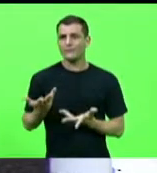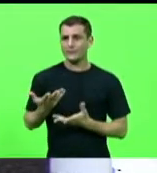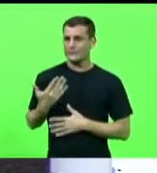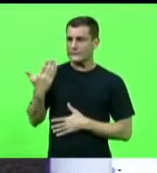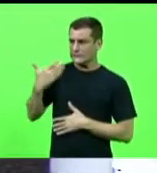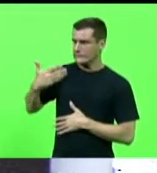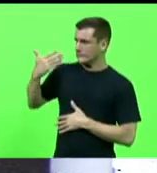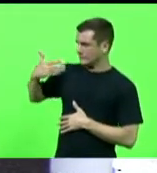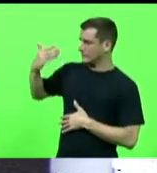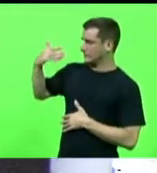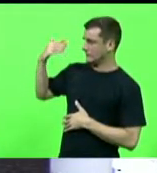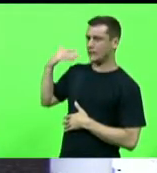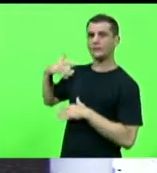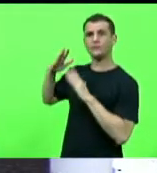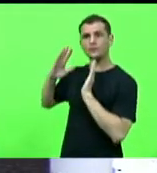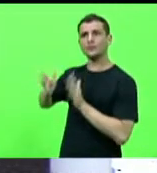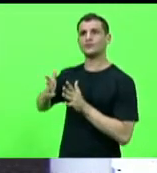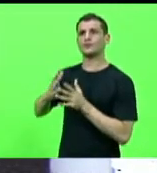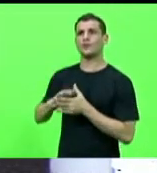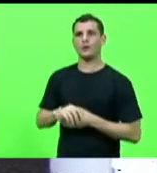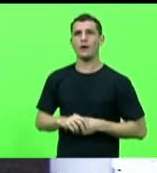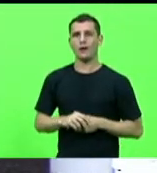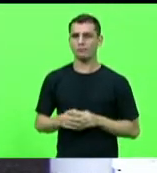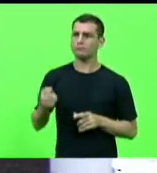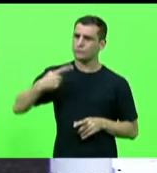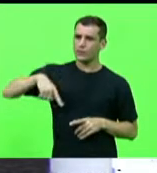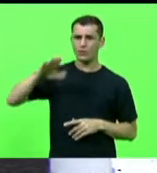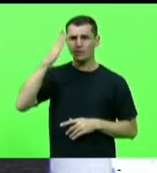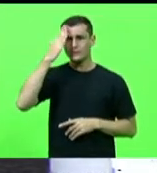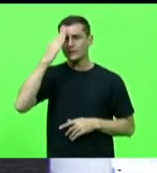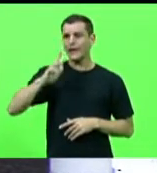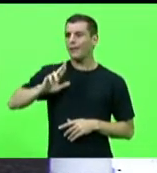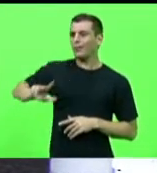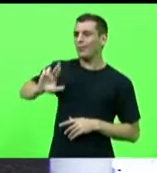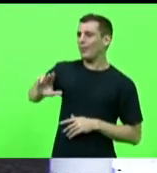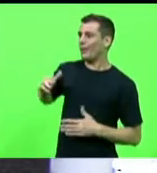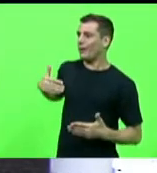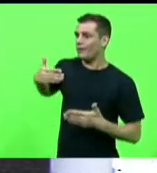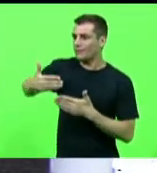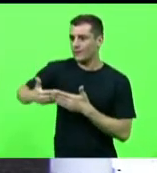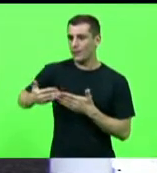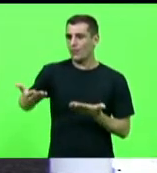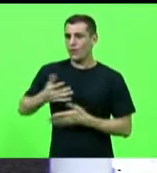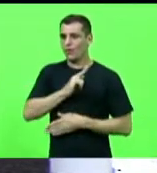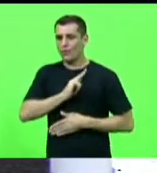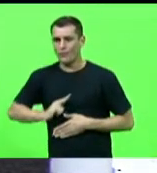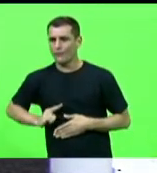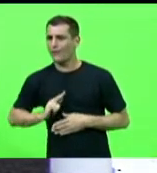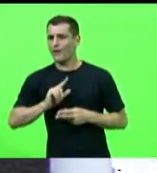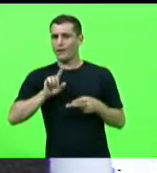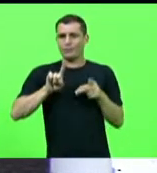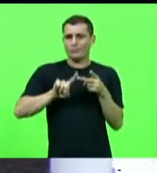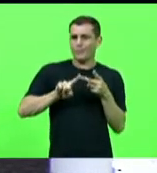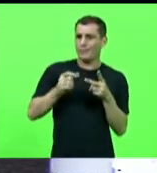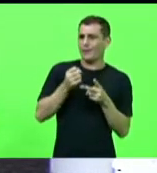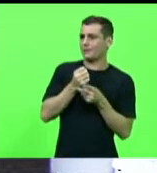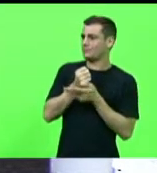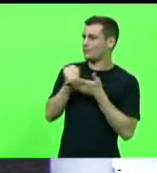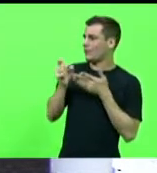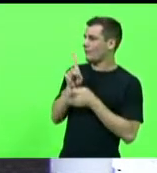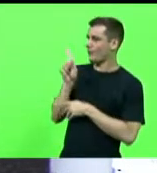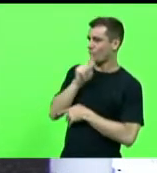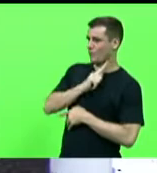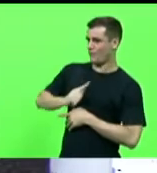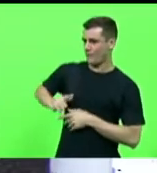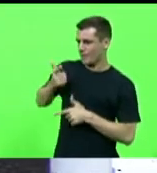muito tempo, né? A gente sabe que isso aí não é um problema de um governo atual, nem do governo que passou, nem